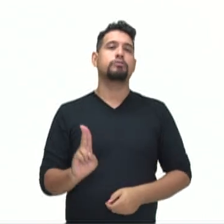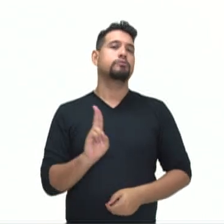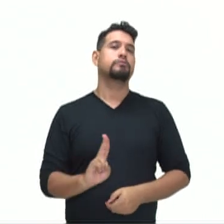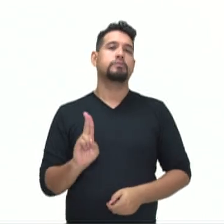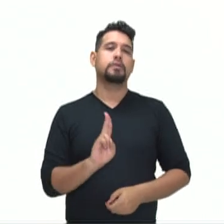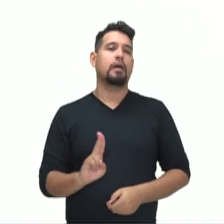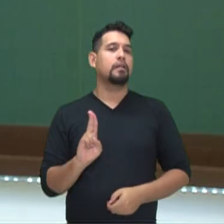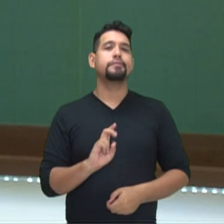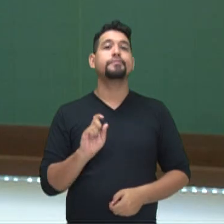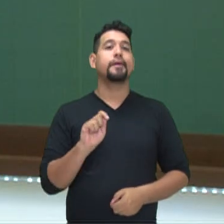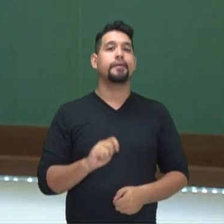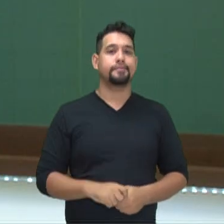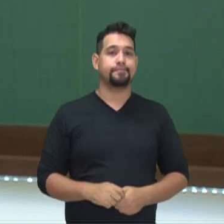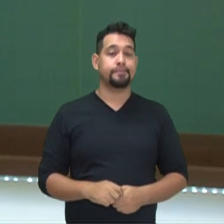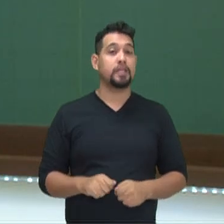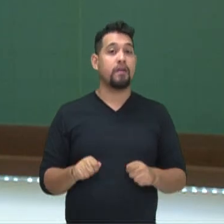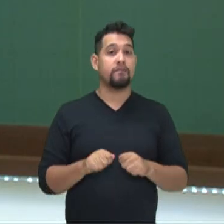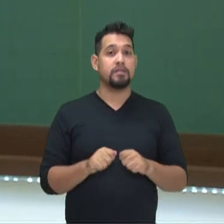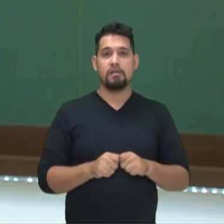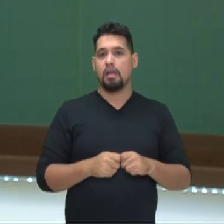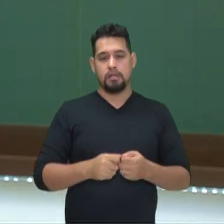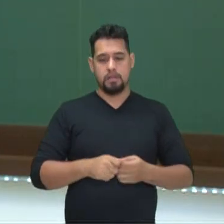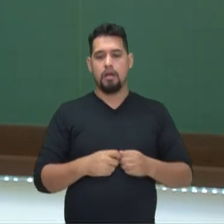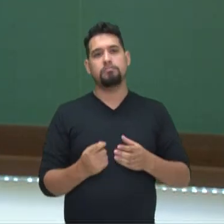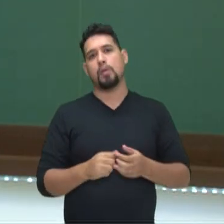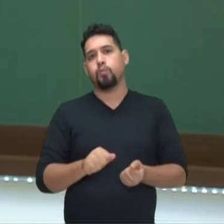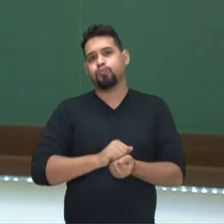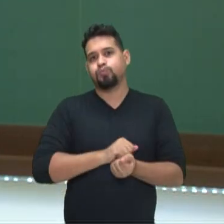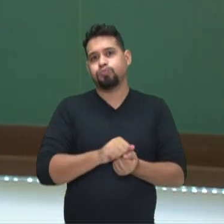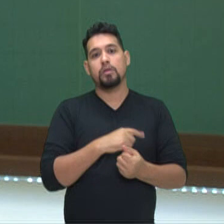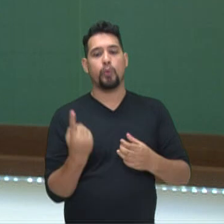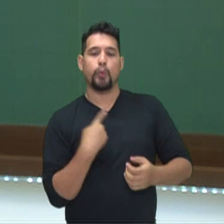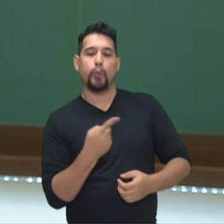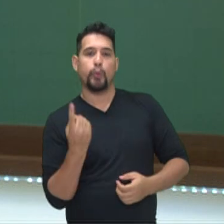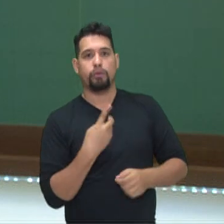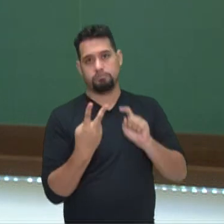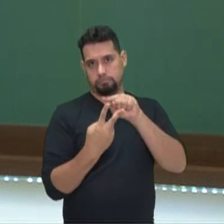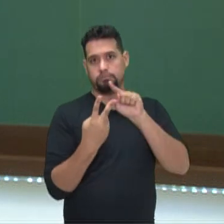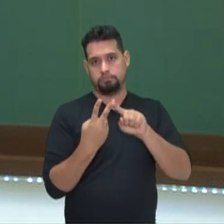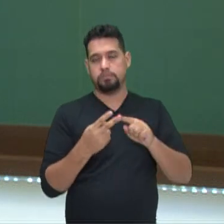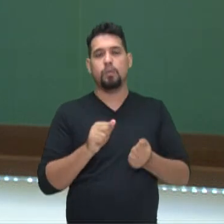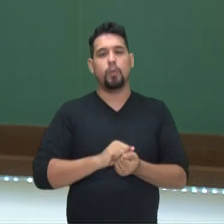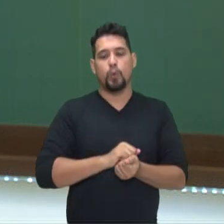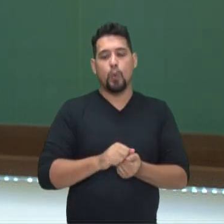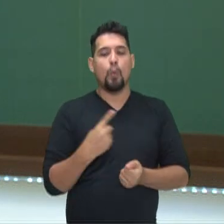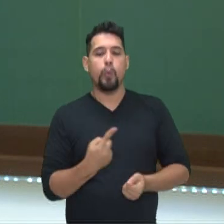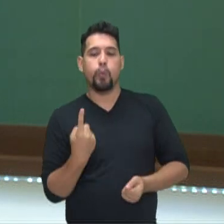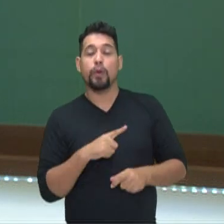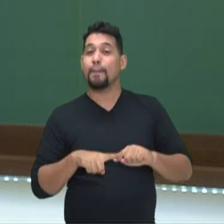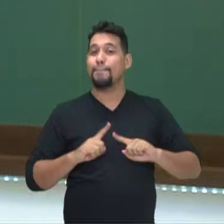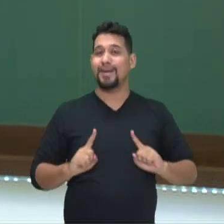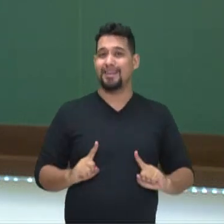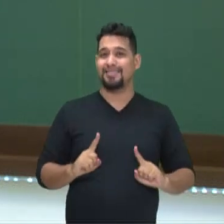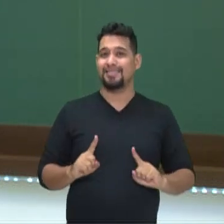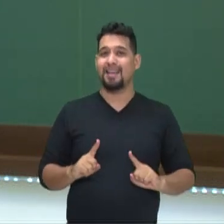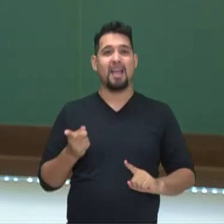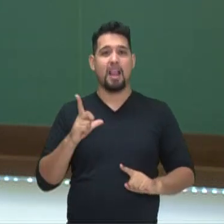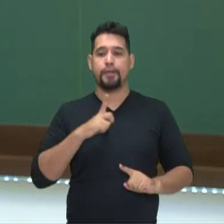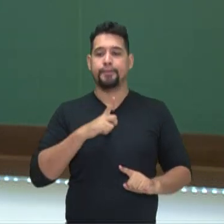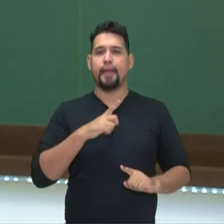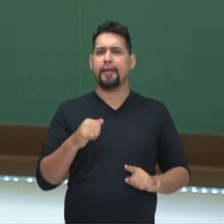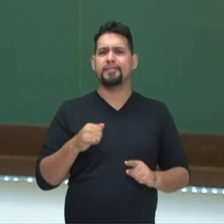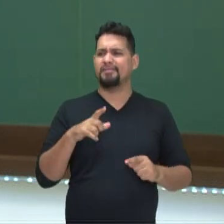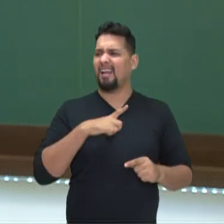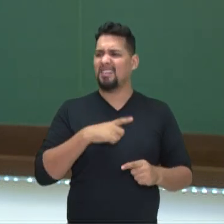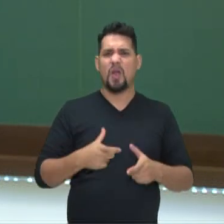aí para fazer dupla função, tanto lavar quanto secar as roupas. Só que essa máquina não está inserida ali